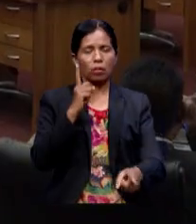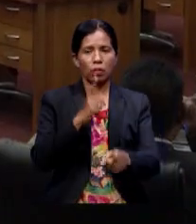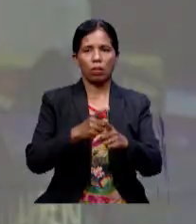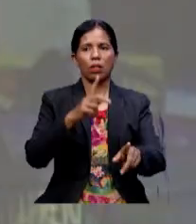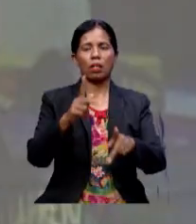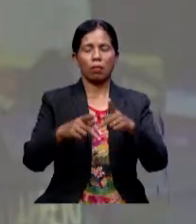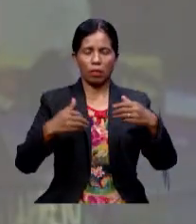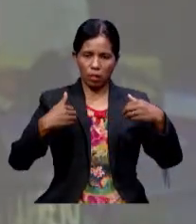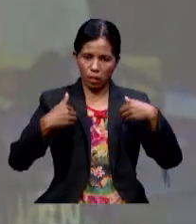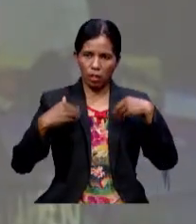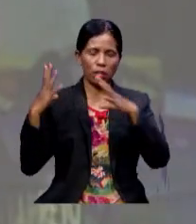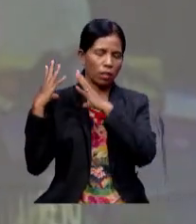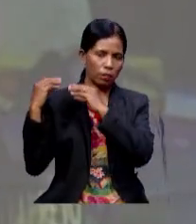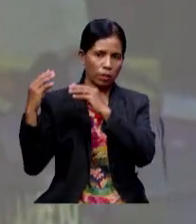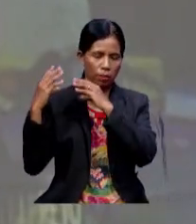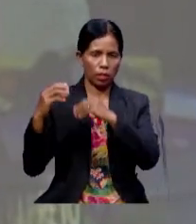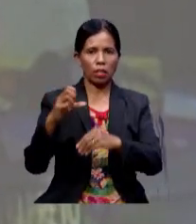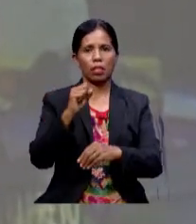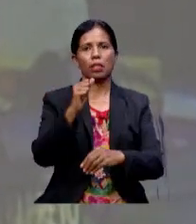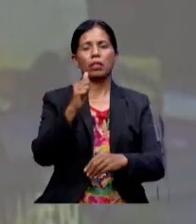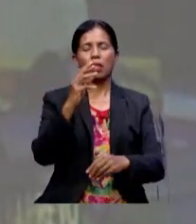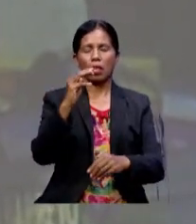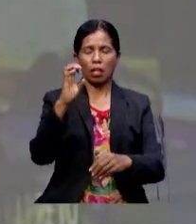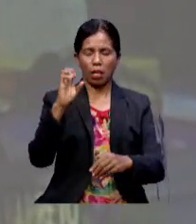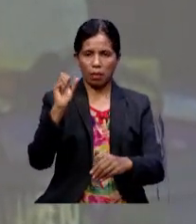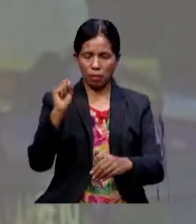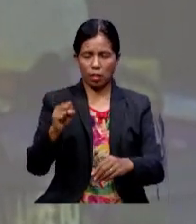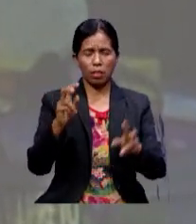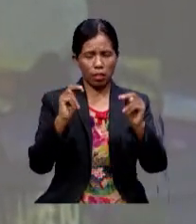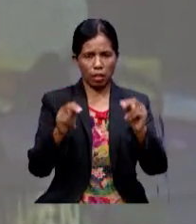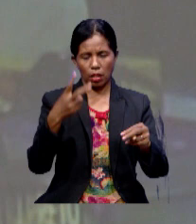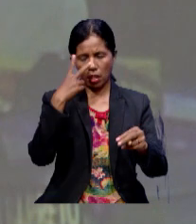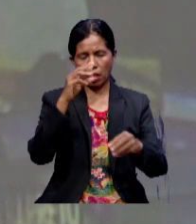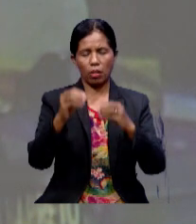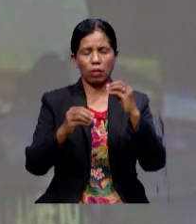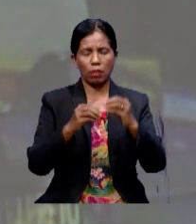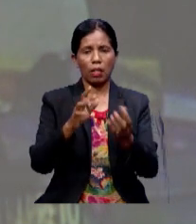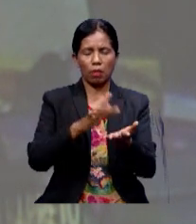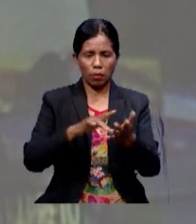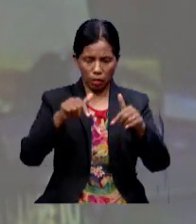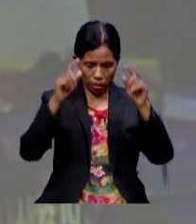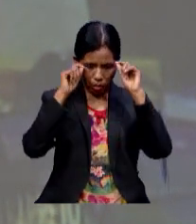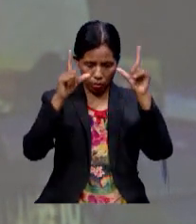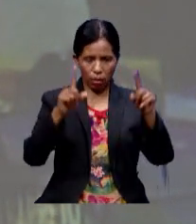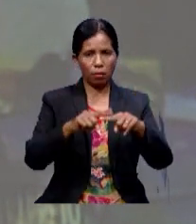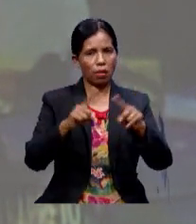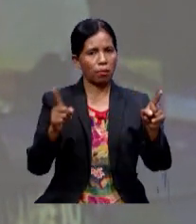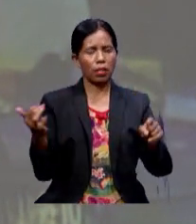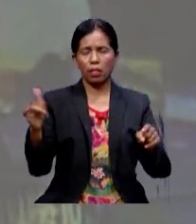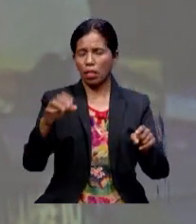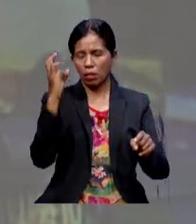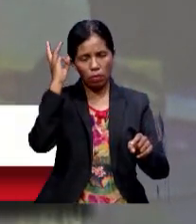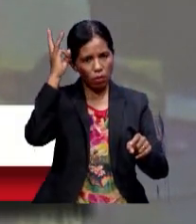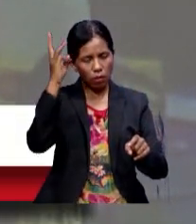be me experiencia bara ki iha sames. Nia tem que resolver condição ai moro ki iha Timor Leste. Mas nia la preocupa ida ne, nia